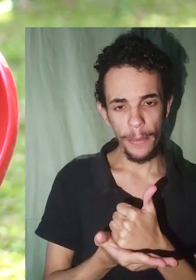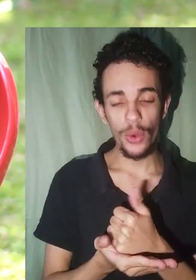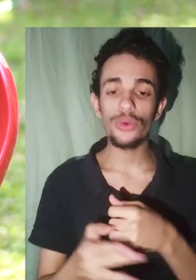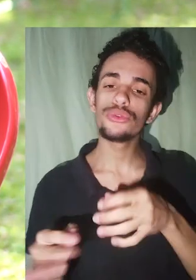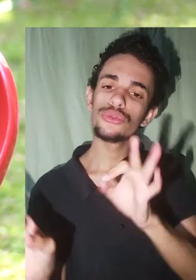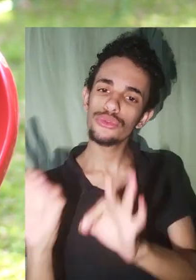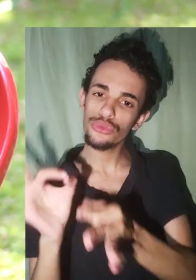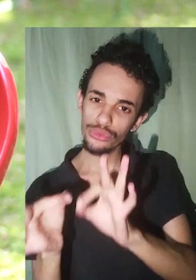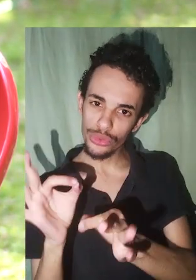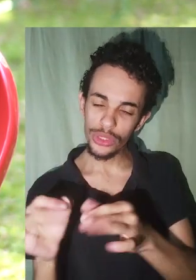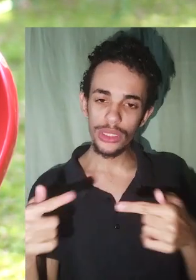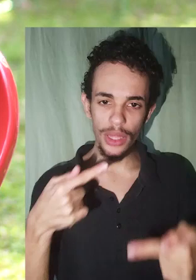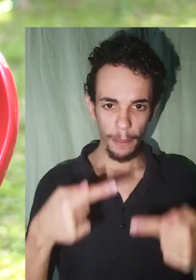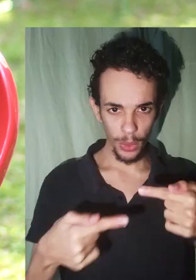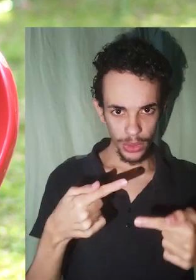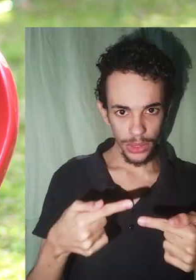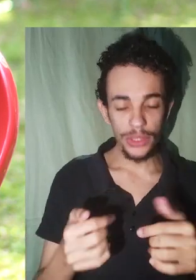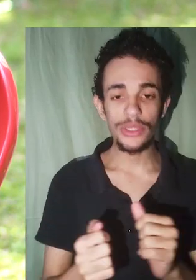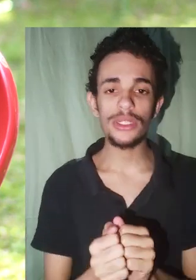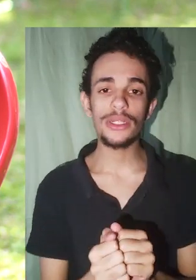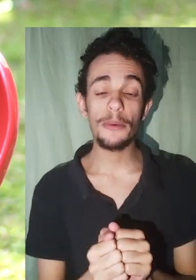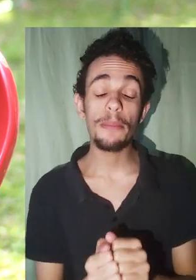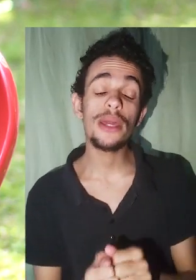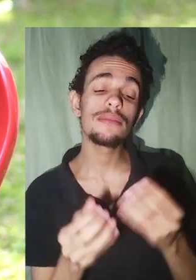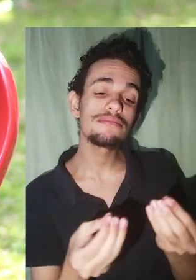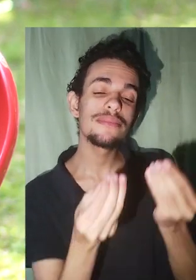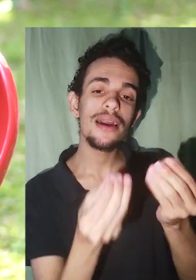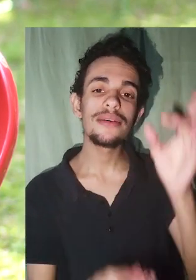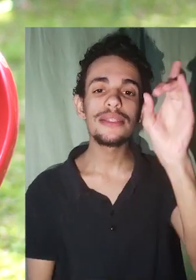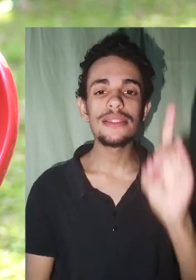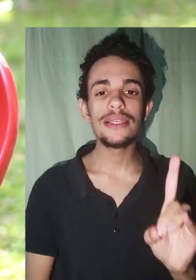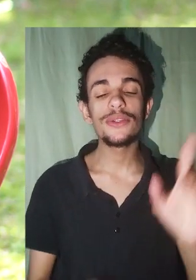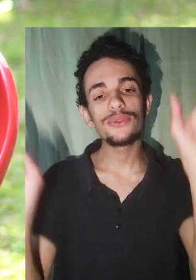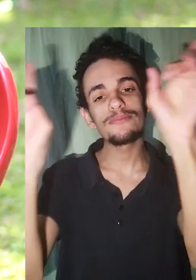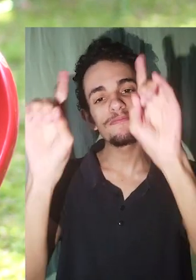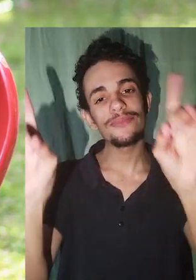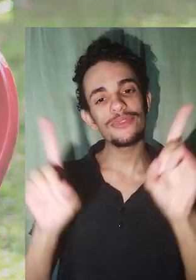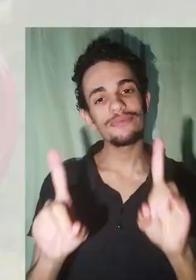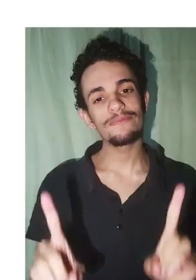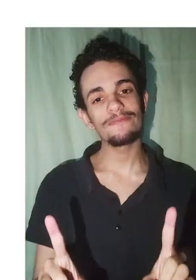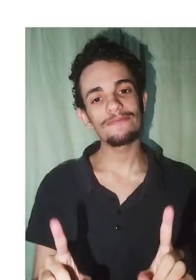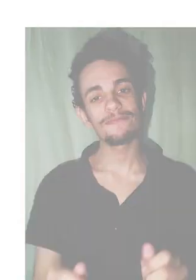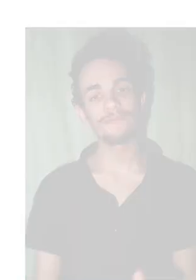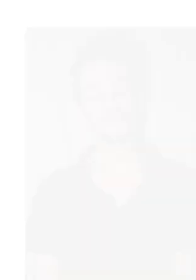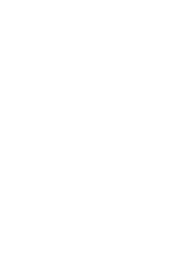onde a gente busca o controle social de políticas públicas que garantam os direitos da pessoa com deficiência.